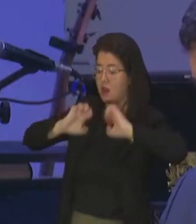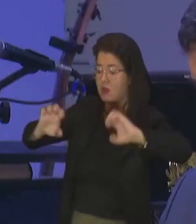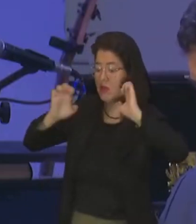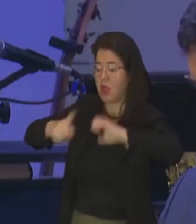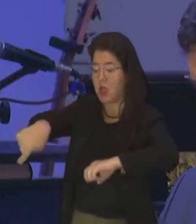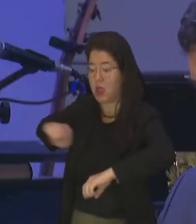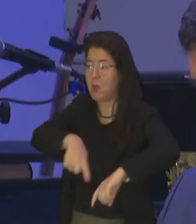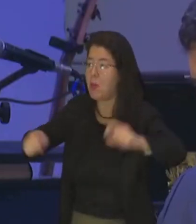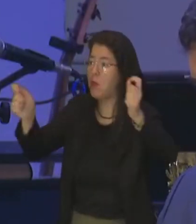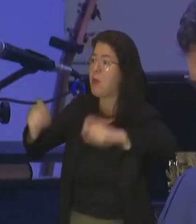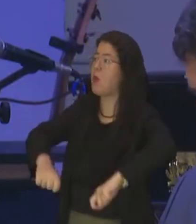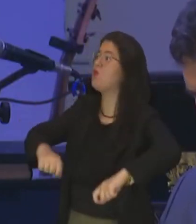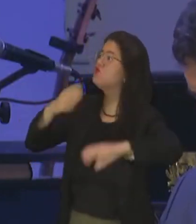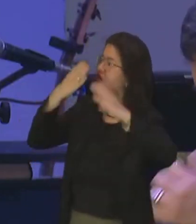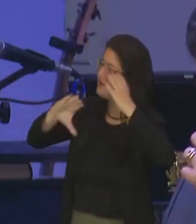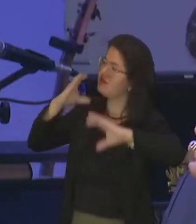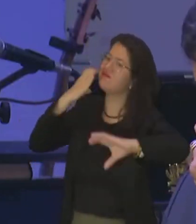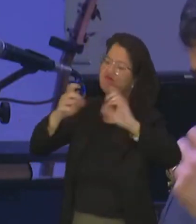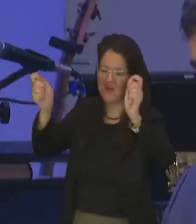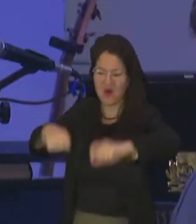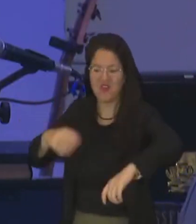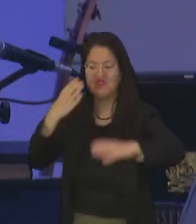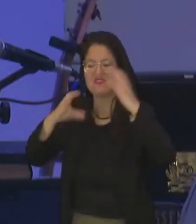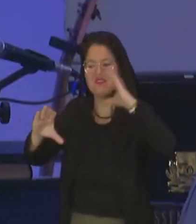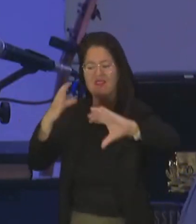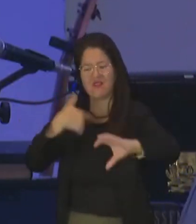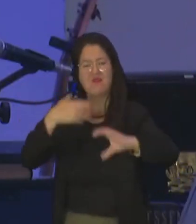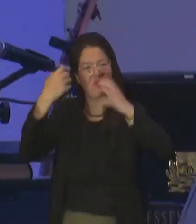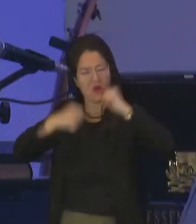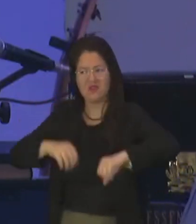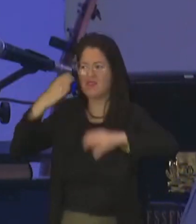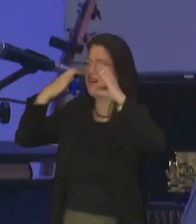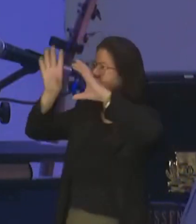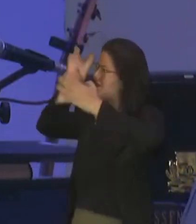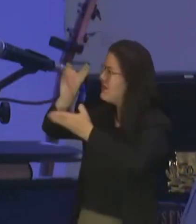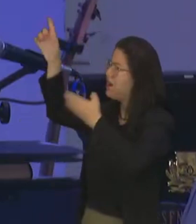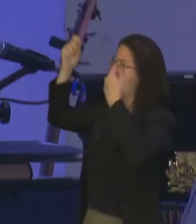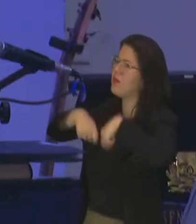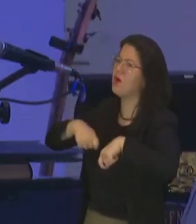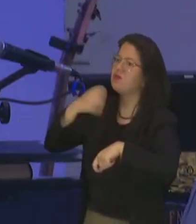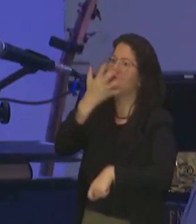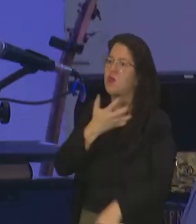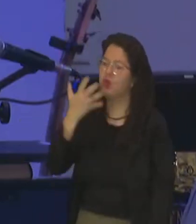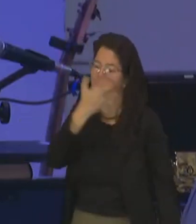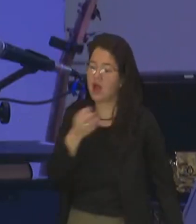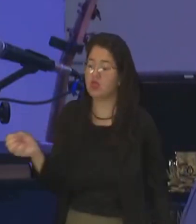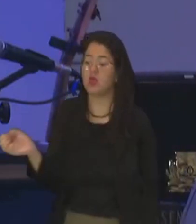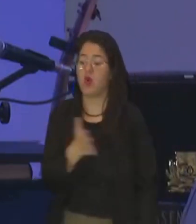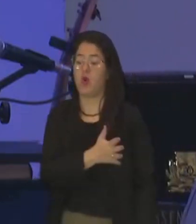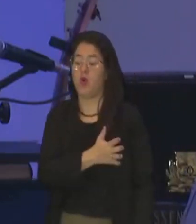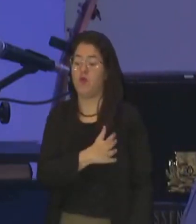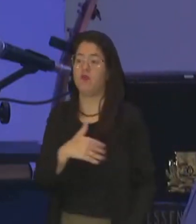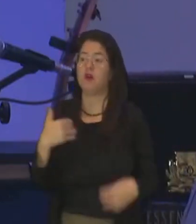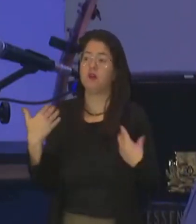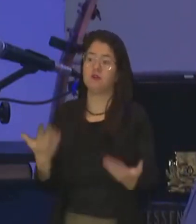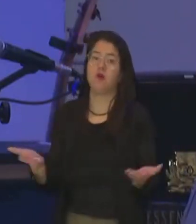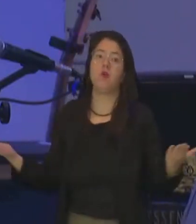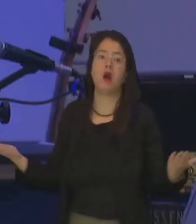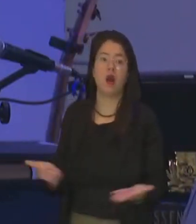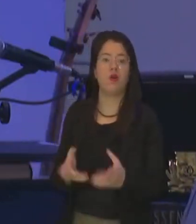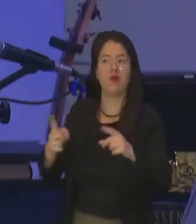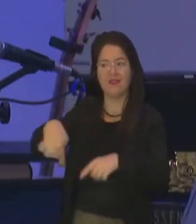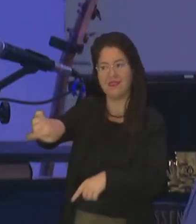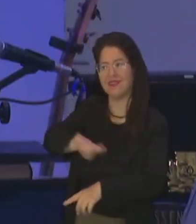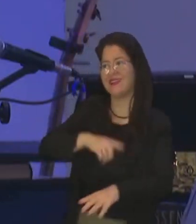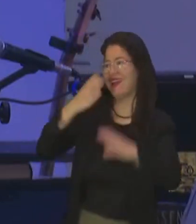poderiam cantar. Eles podem cantar, eu posso cantar para Deus, eu posso cantar um cântico novo. E então agora, eles